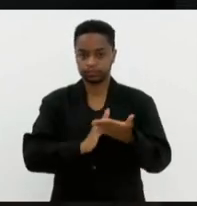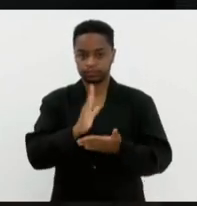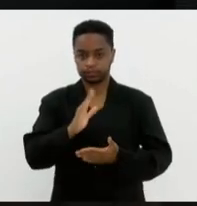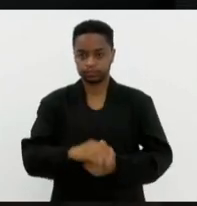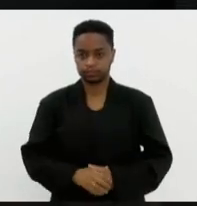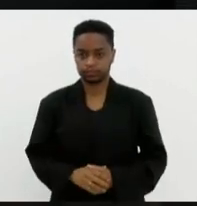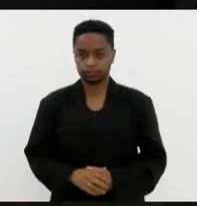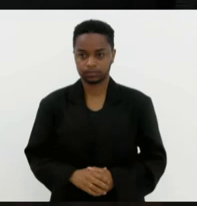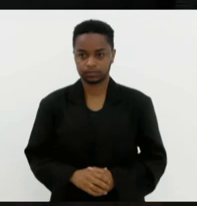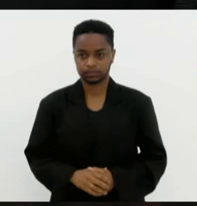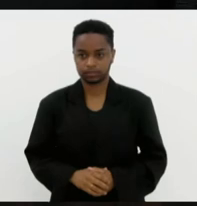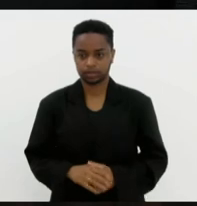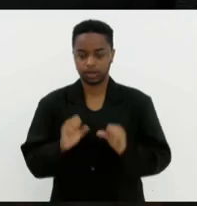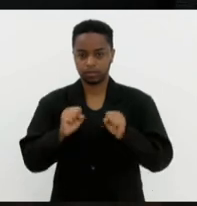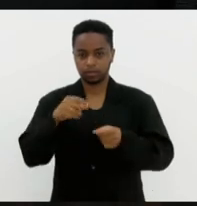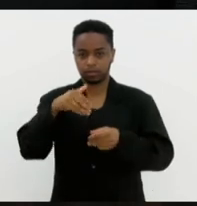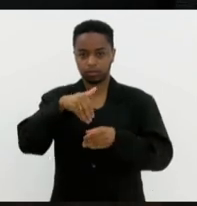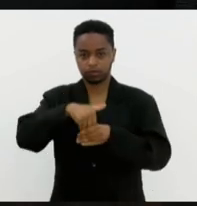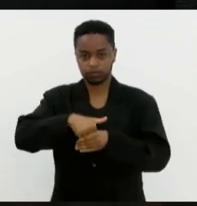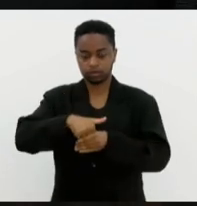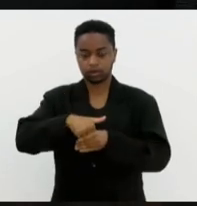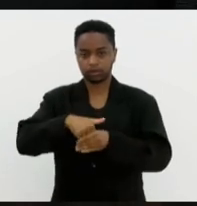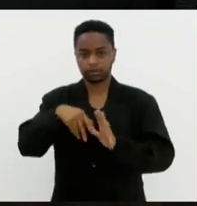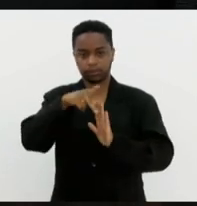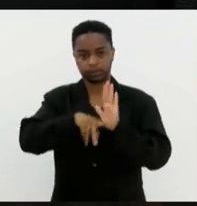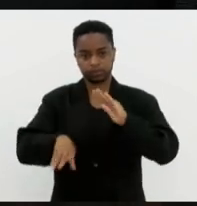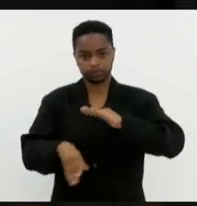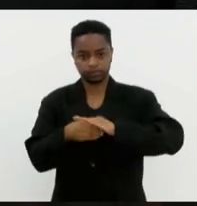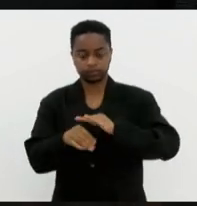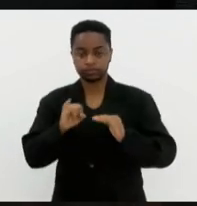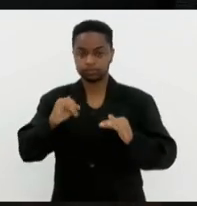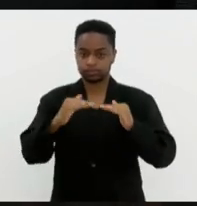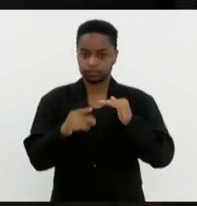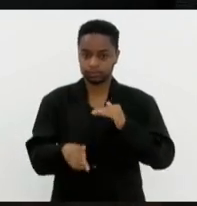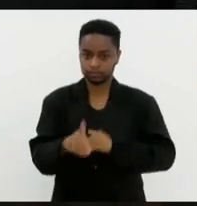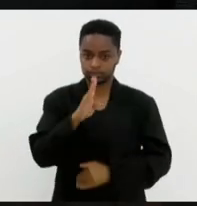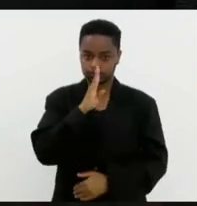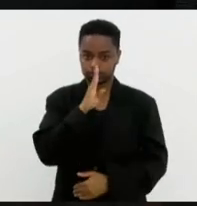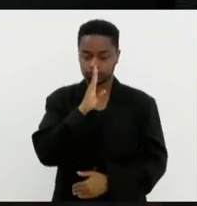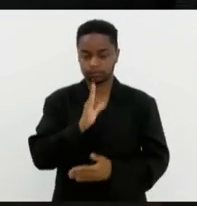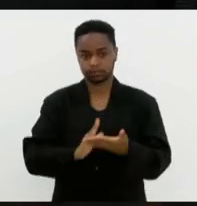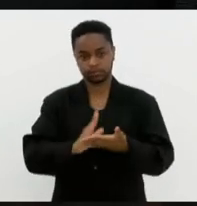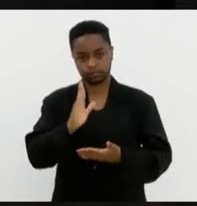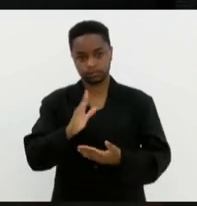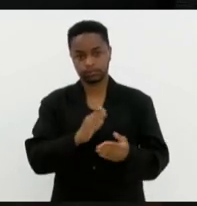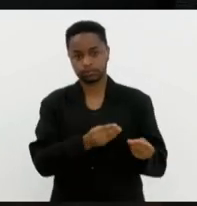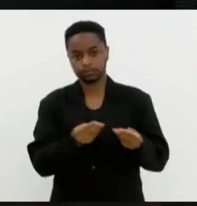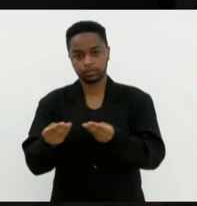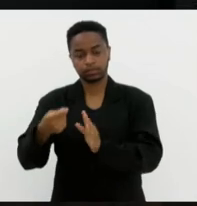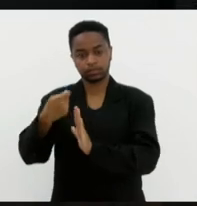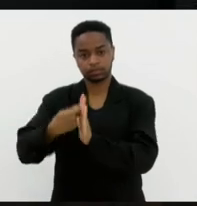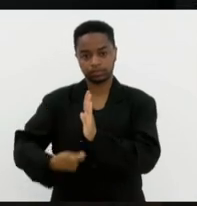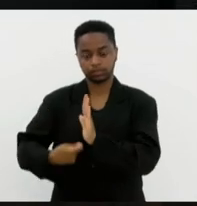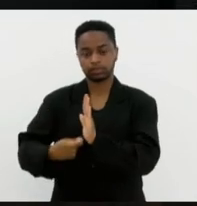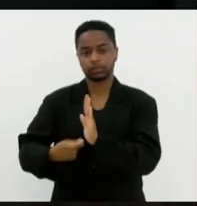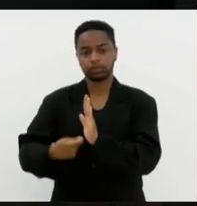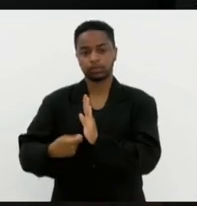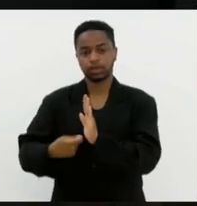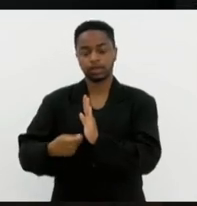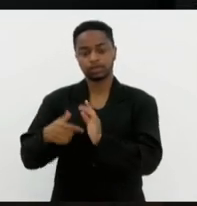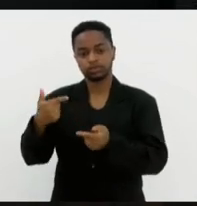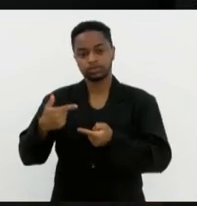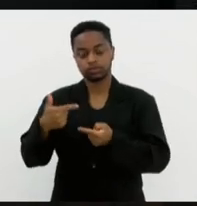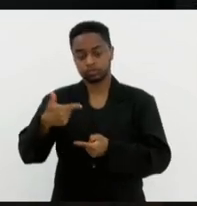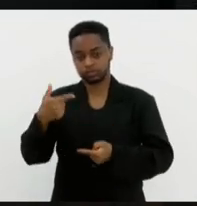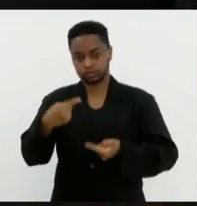Aprovado. Em votação, projeto assim emendado. Senhores que aprovam, permaneçam como estão. Aprovado. Vai a redação do vencido para a segunda